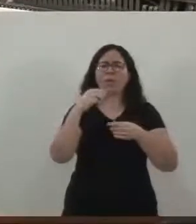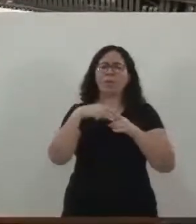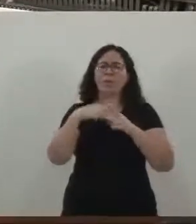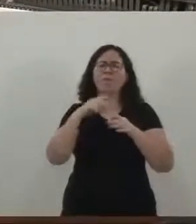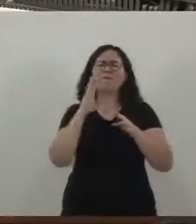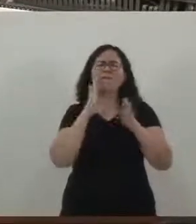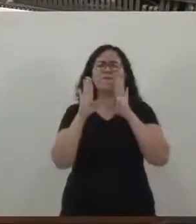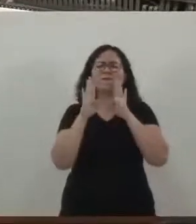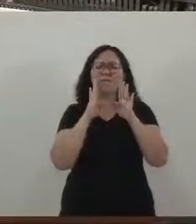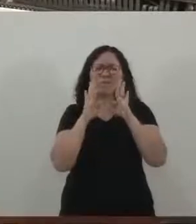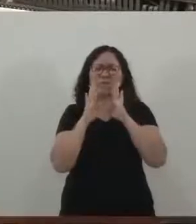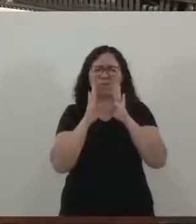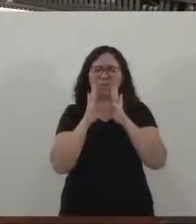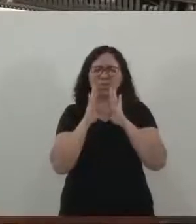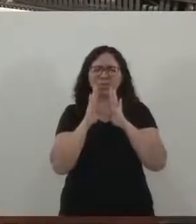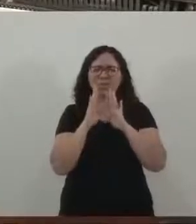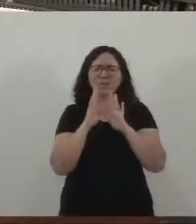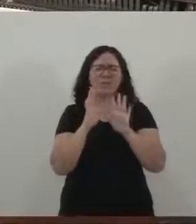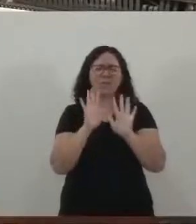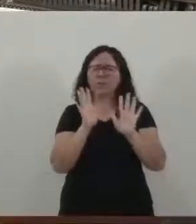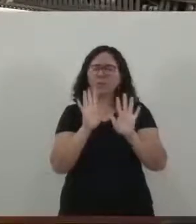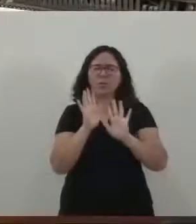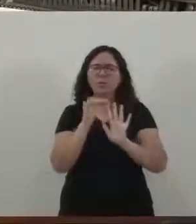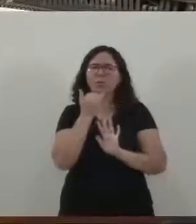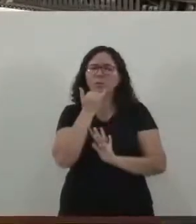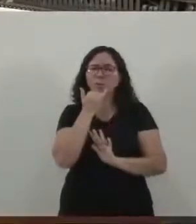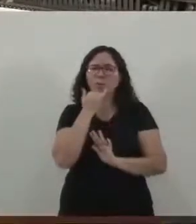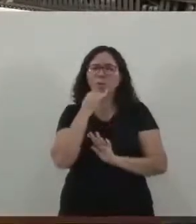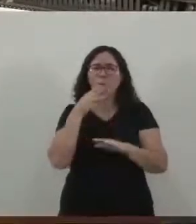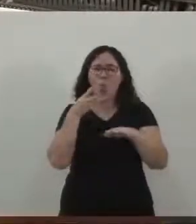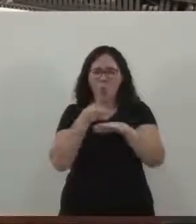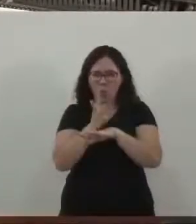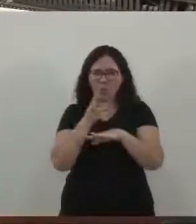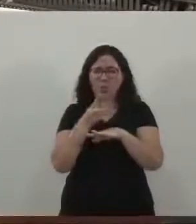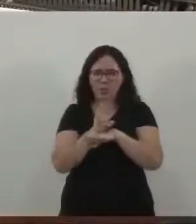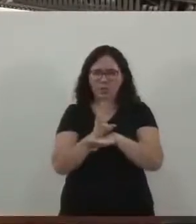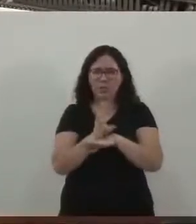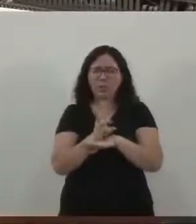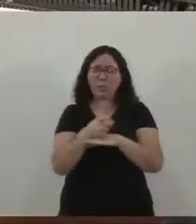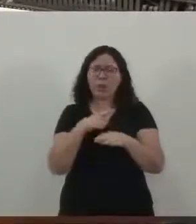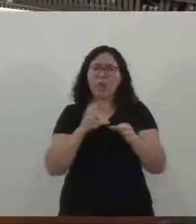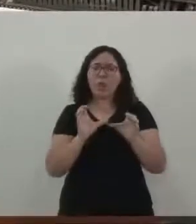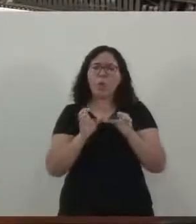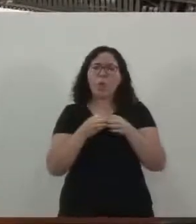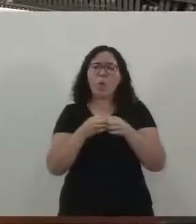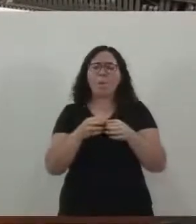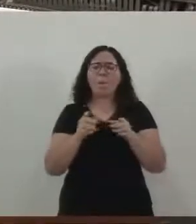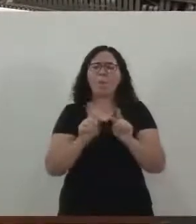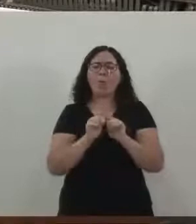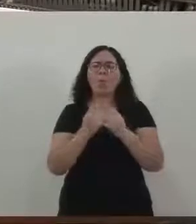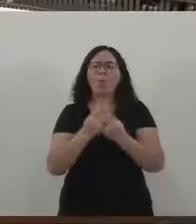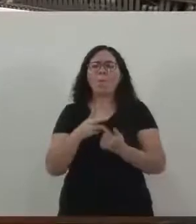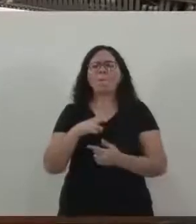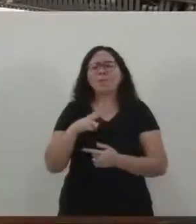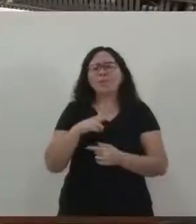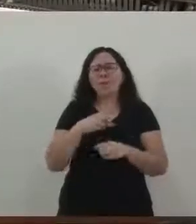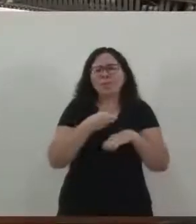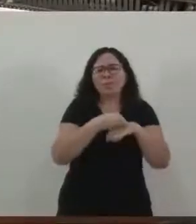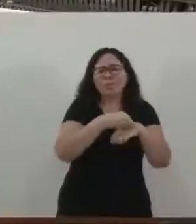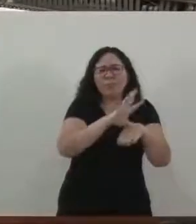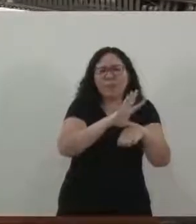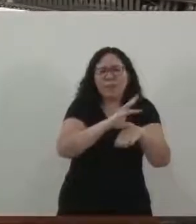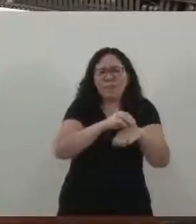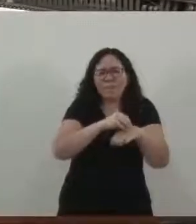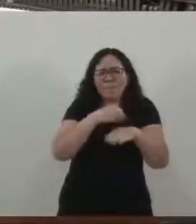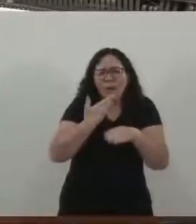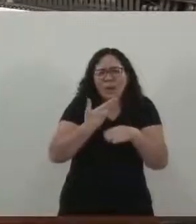o Facebook, o WhatsApp, ele às vezes são grupos particulares, são pessoas que transmitem informação de um para